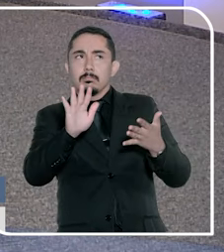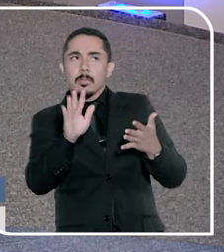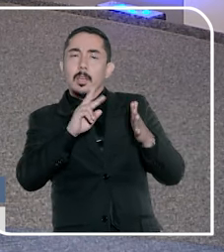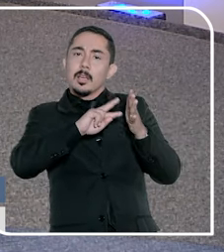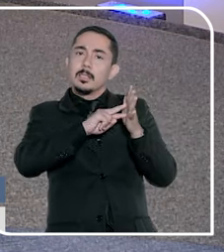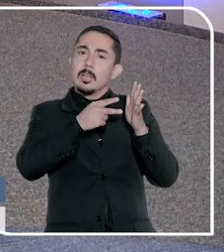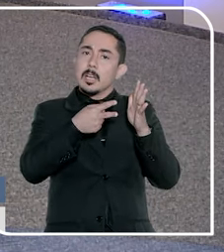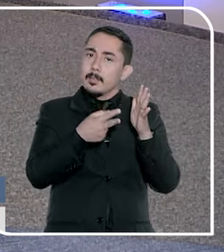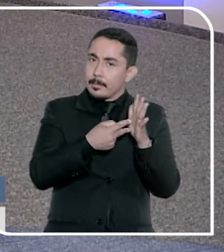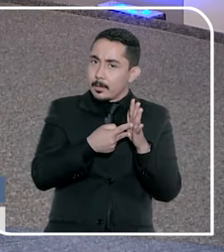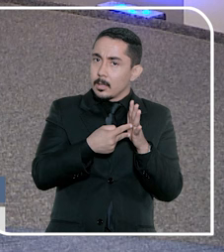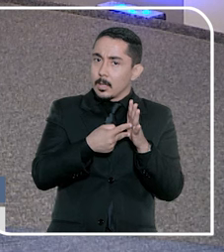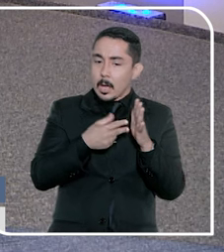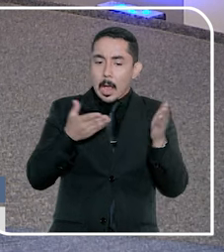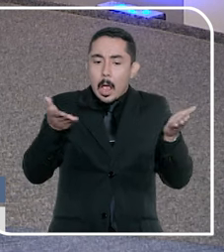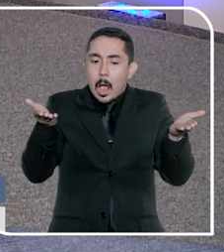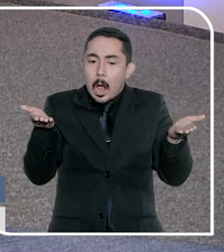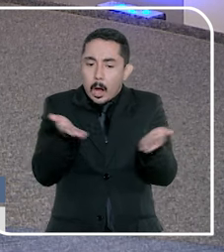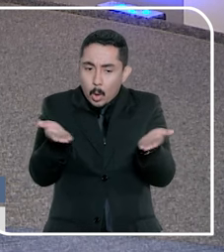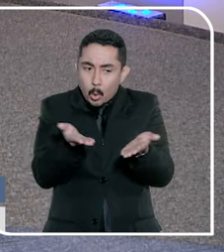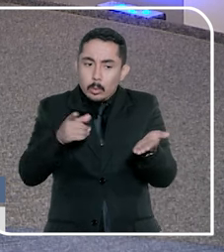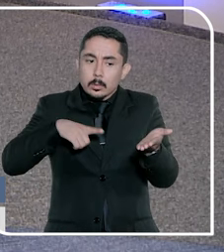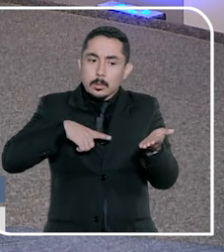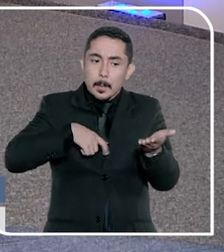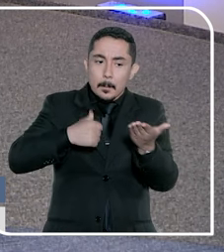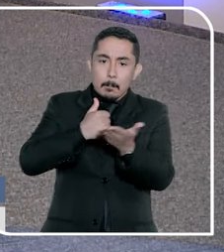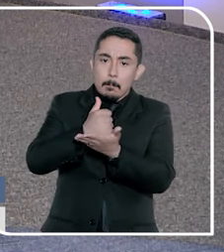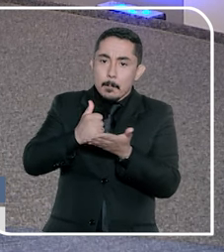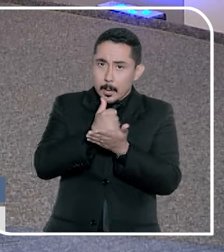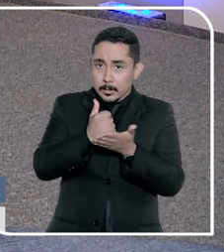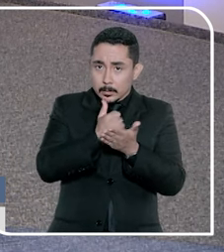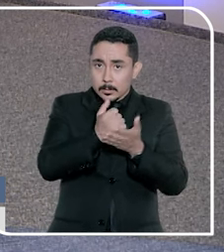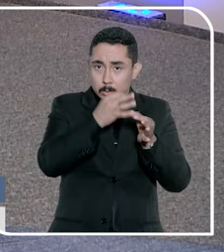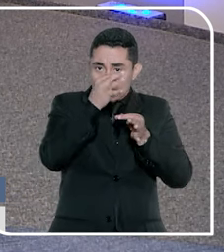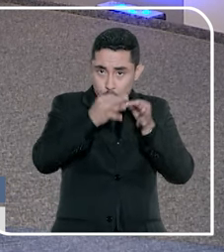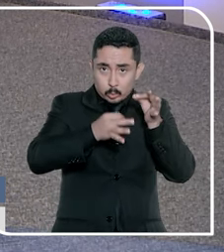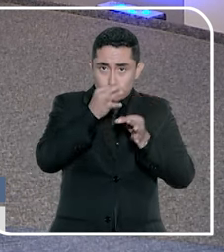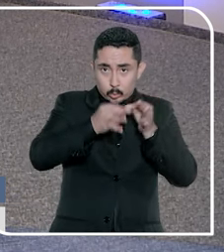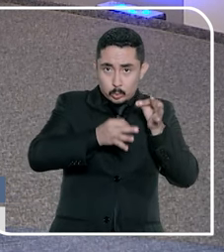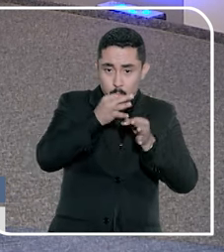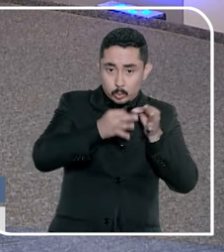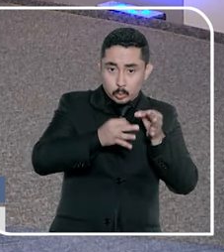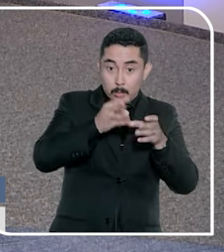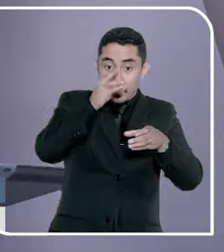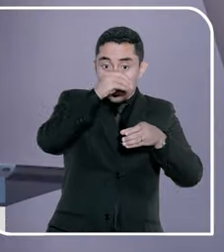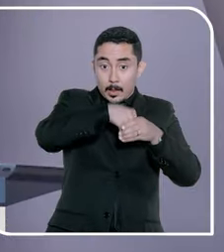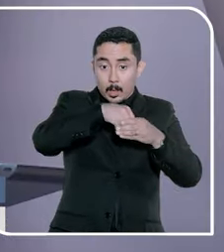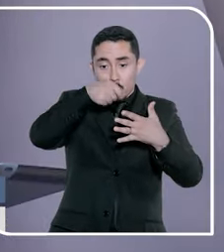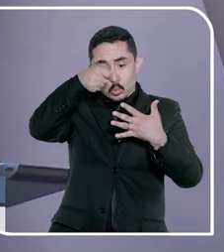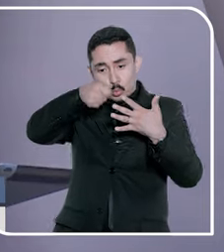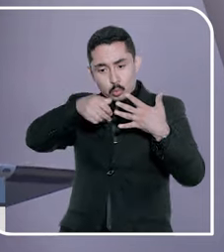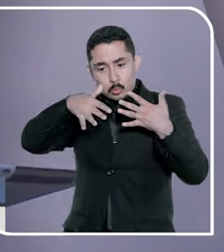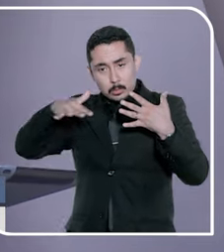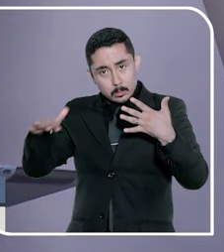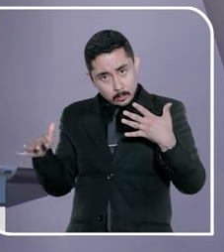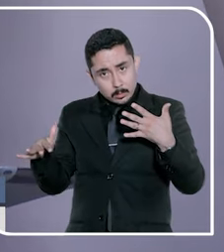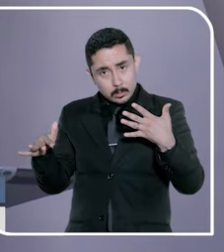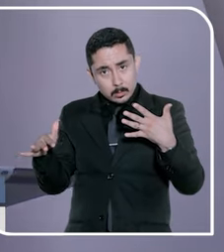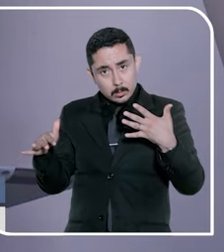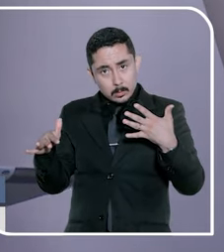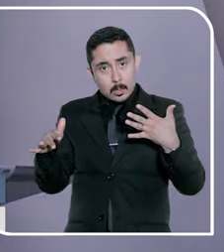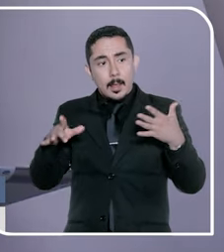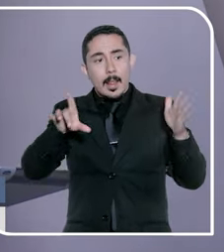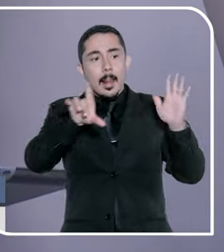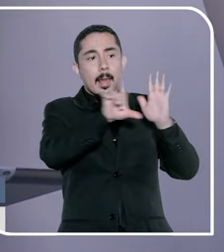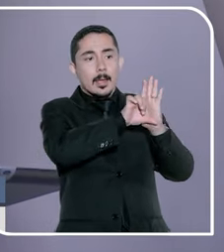que atualmente Esse princípio tem a fundamentação jurídica baseada principalmente na jurisprudência e a legislação penal é